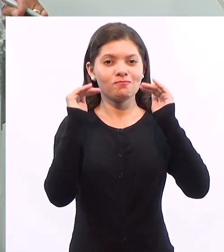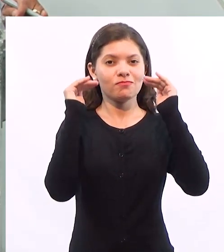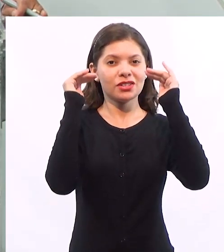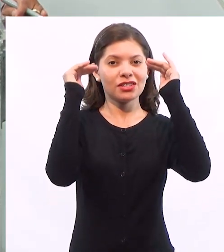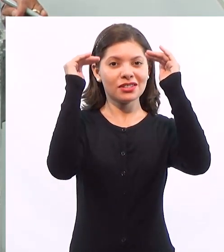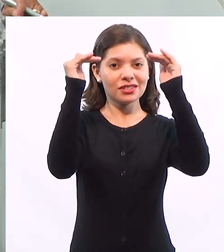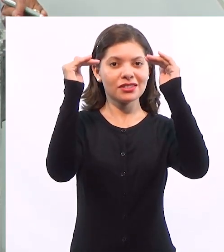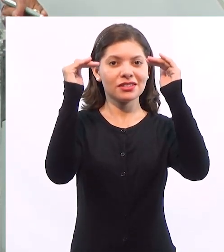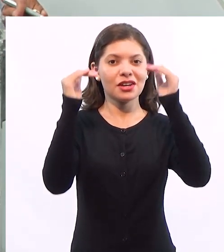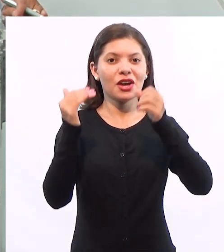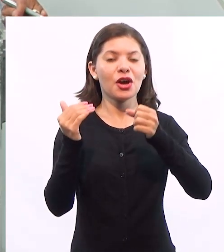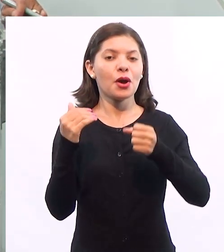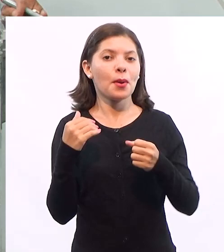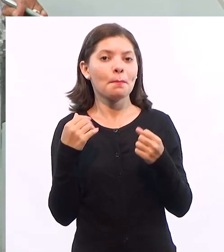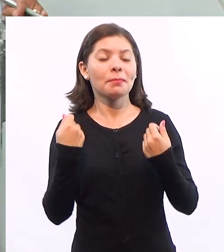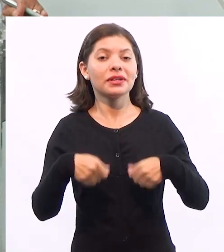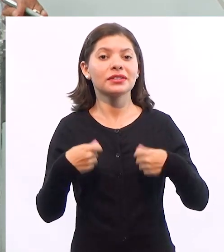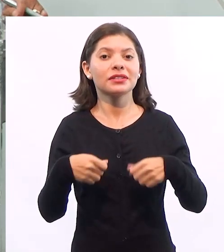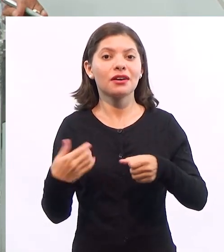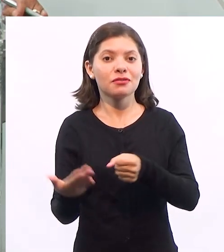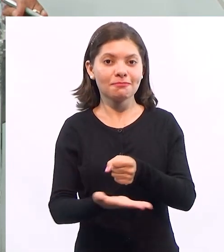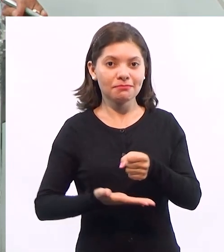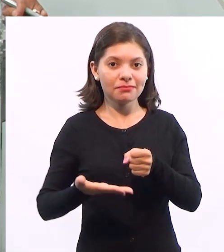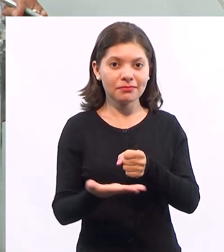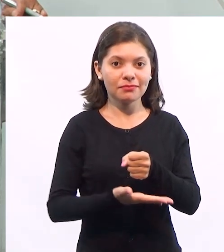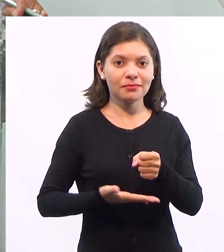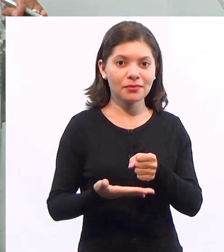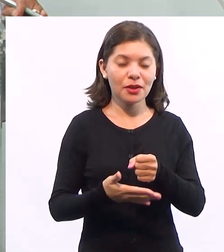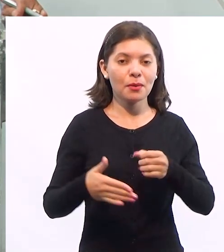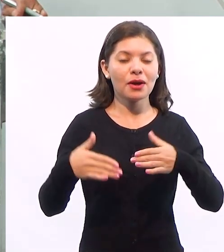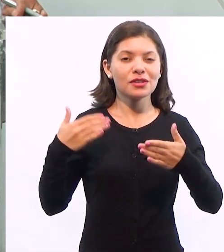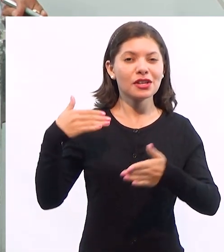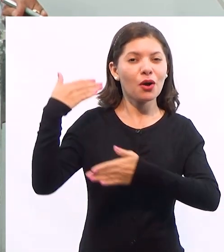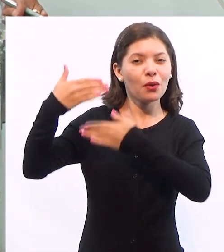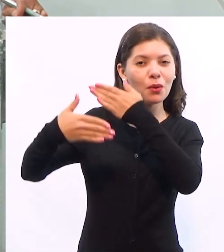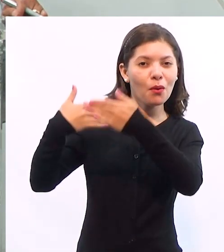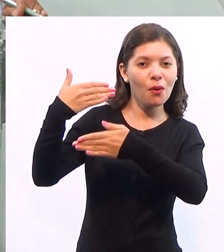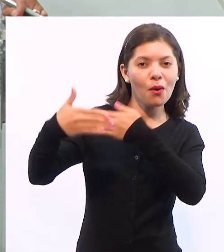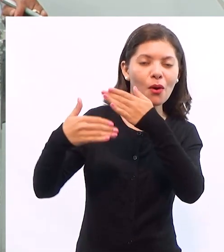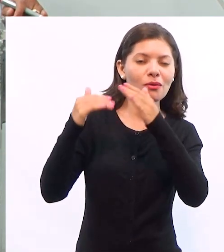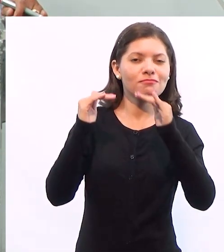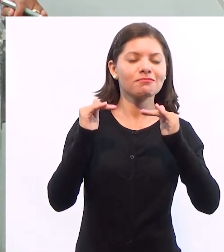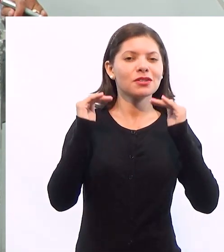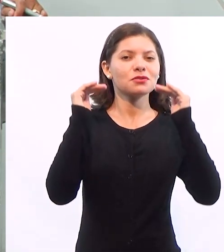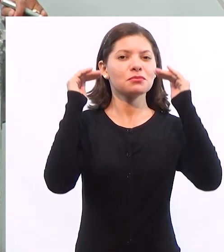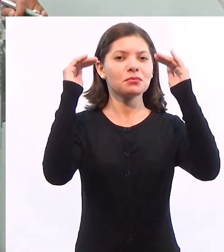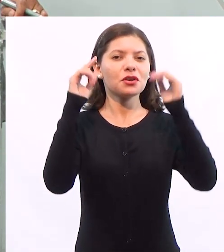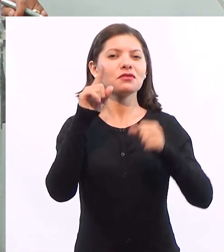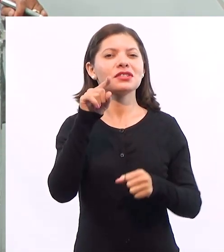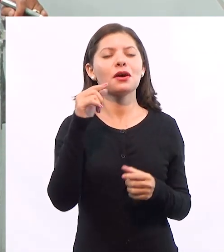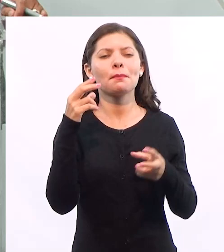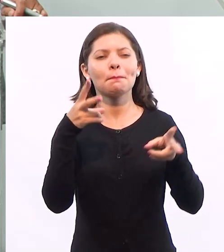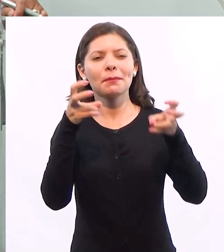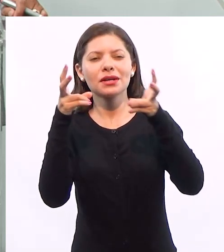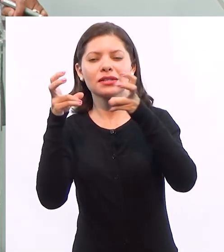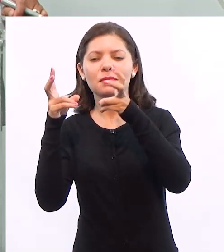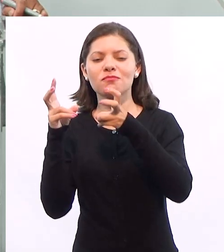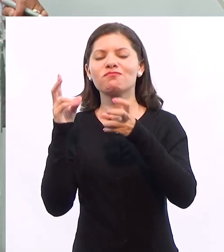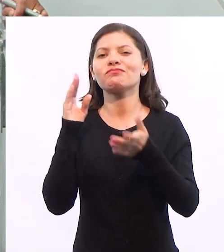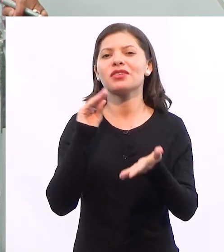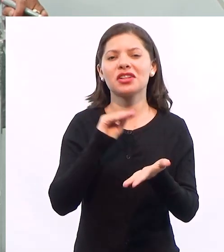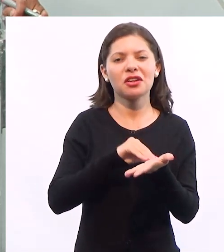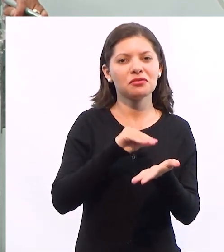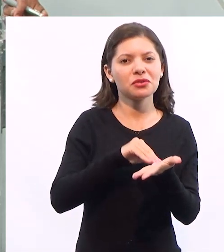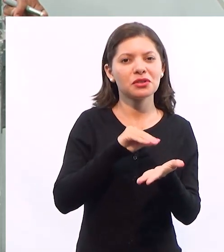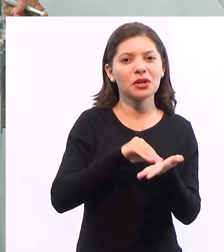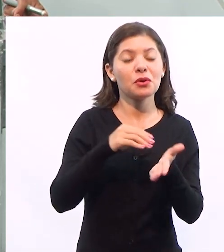tinha que suprir essa, mas se ao longo dessa subida na pirâmide você percebesse que estava faltando algum, você